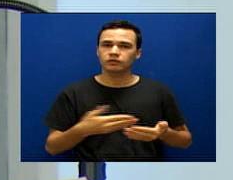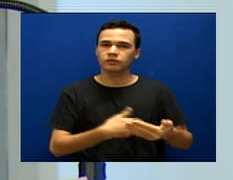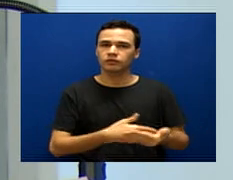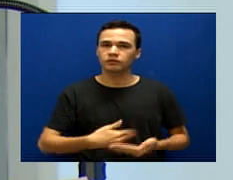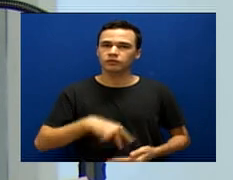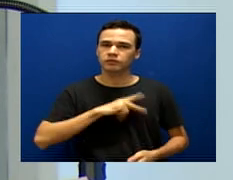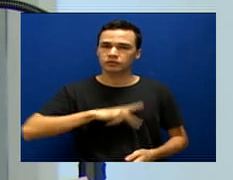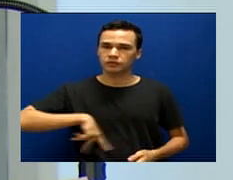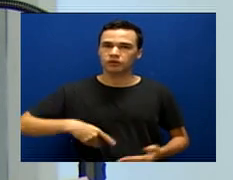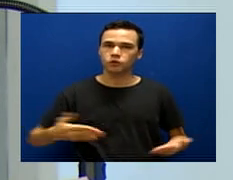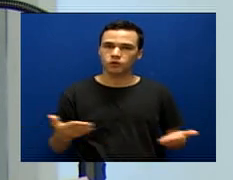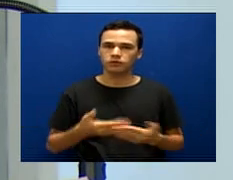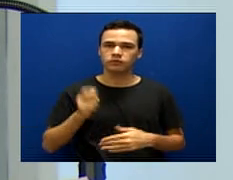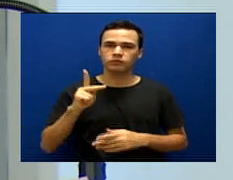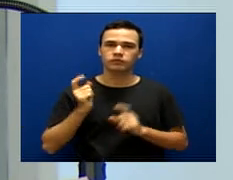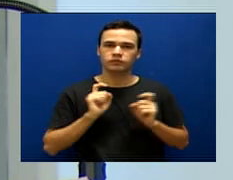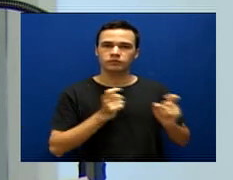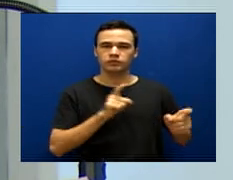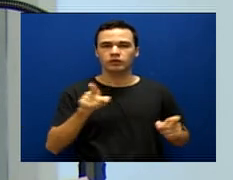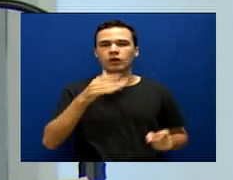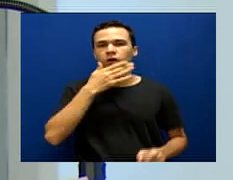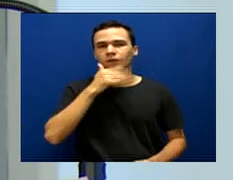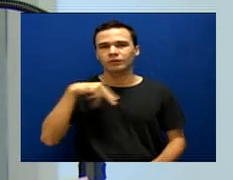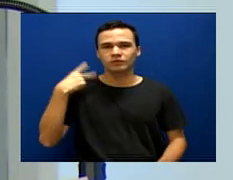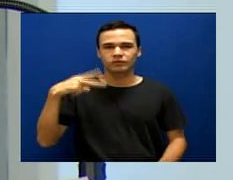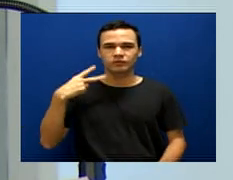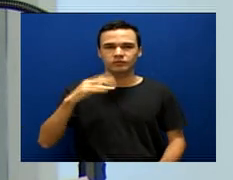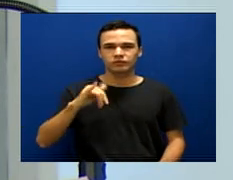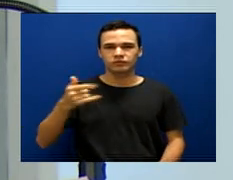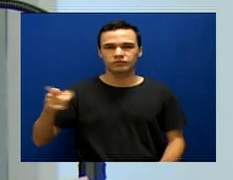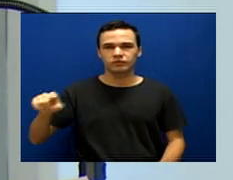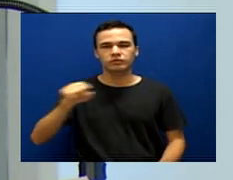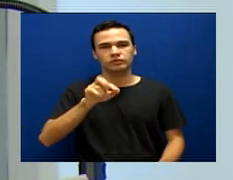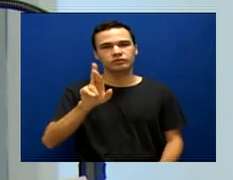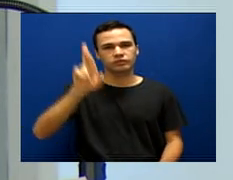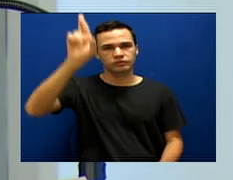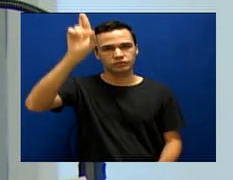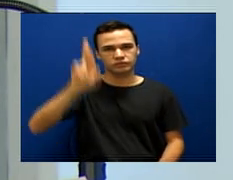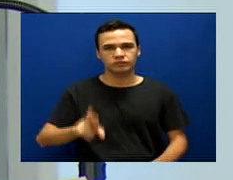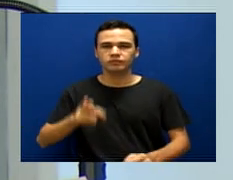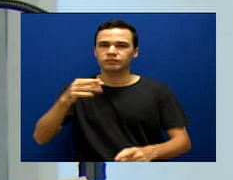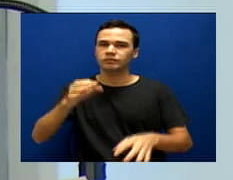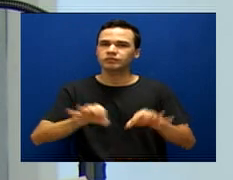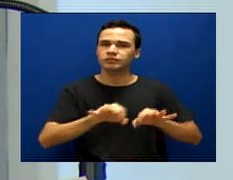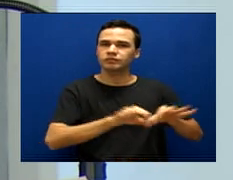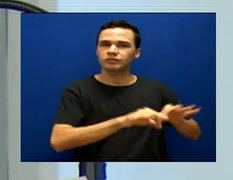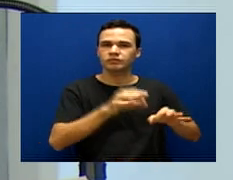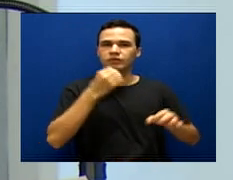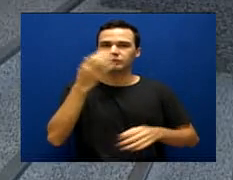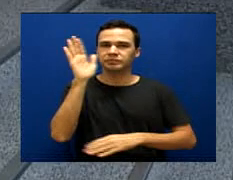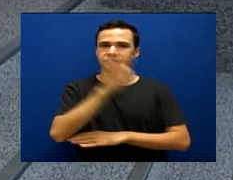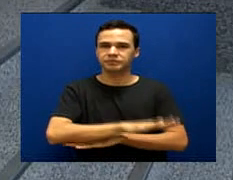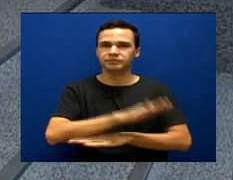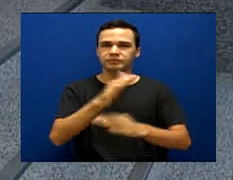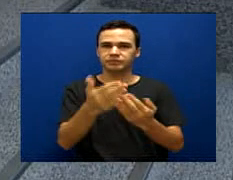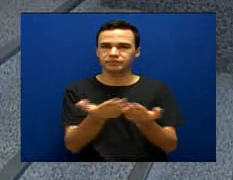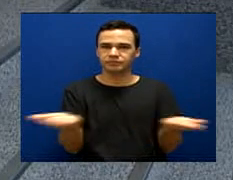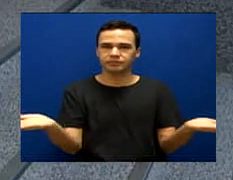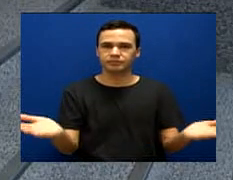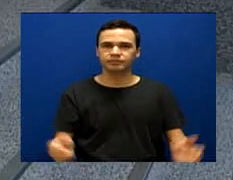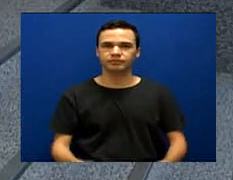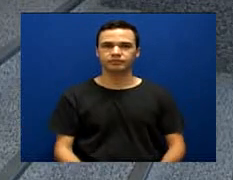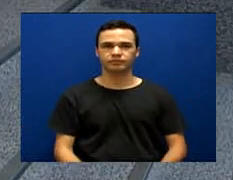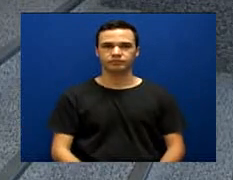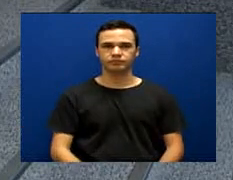o presidente desta audiência pública, o vereador João Donizete, que a partir de agora conduzirá os trabalhos. Boa tarde a todos.